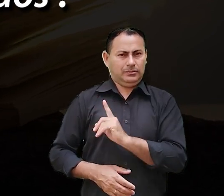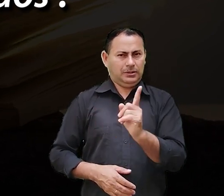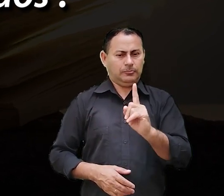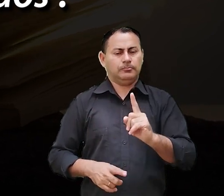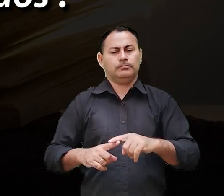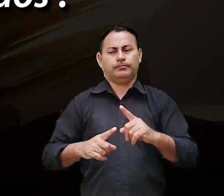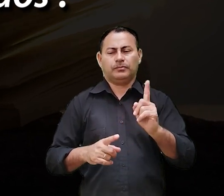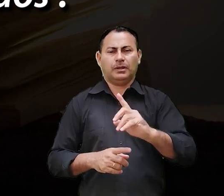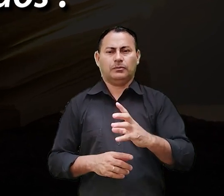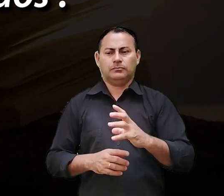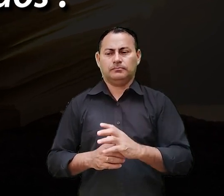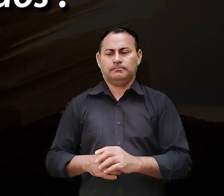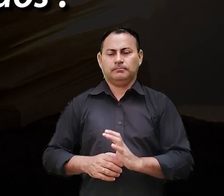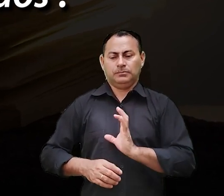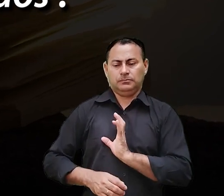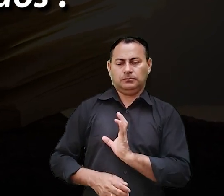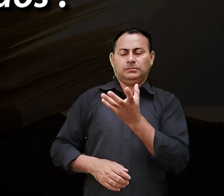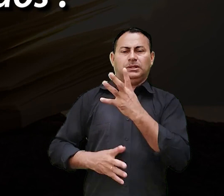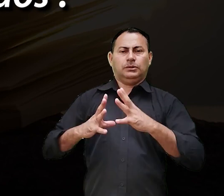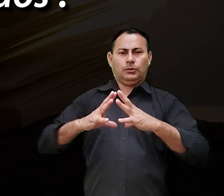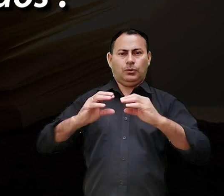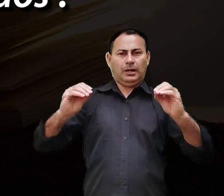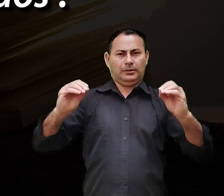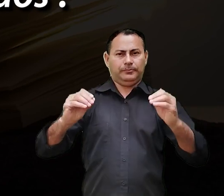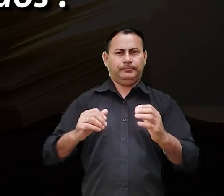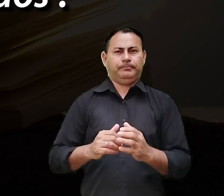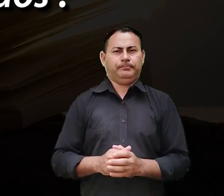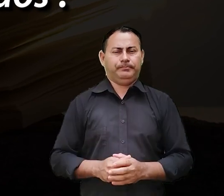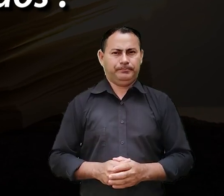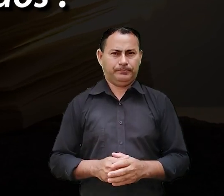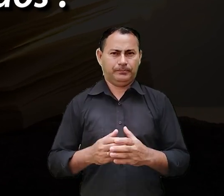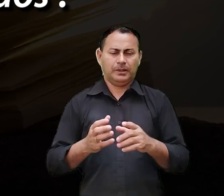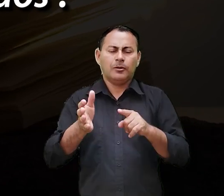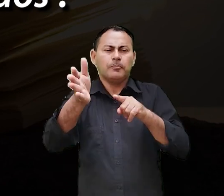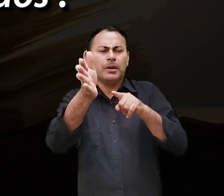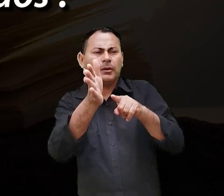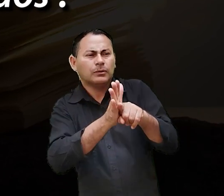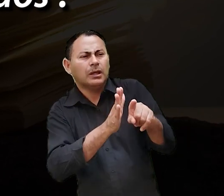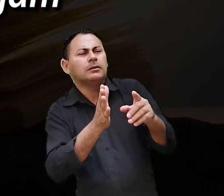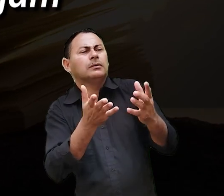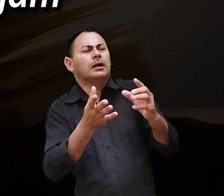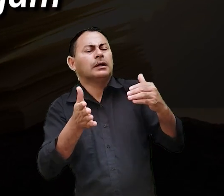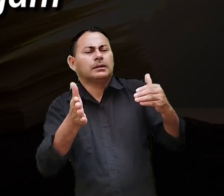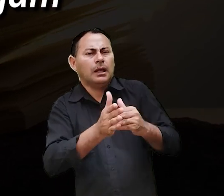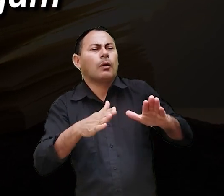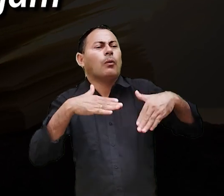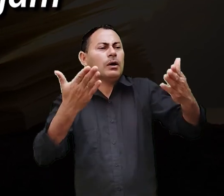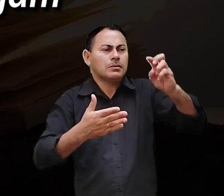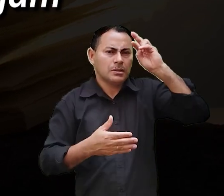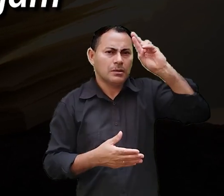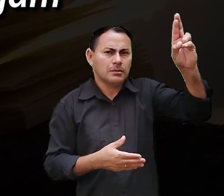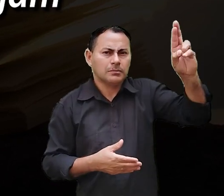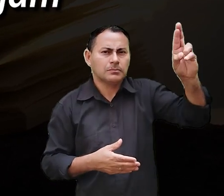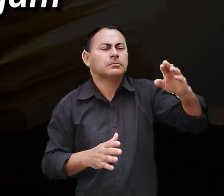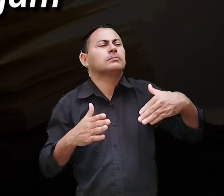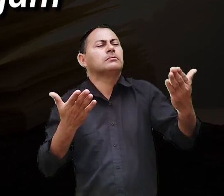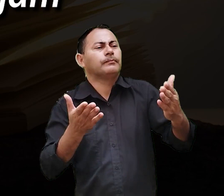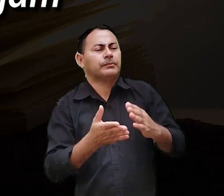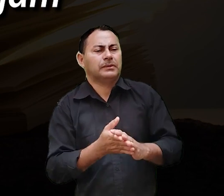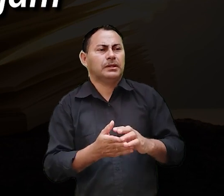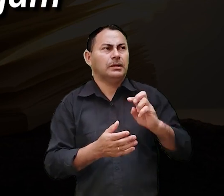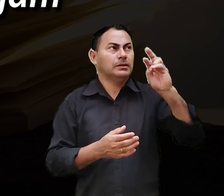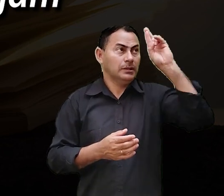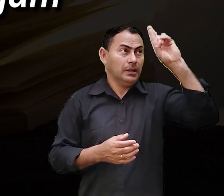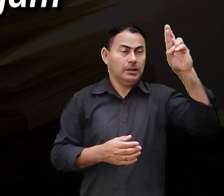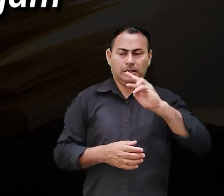coração para que não se convertam e sejam curados então perguntei até quando Senhor